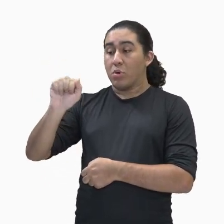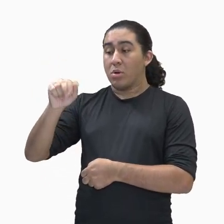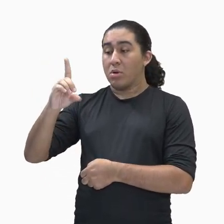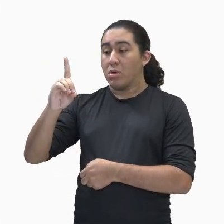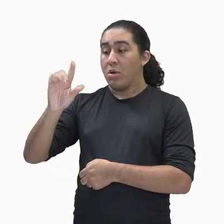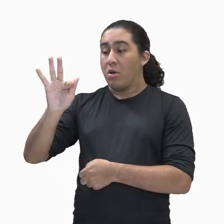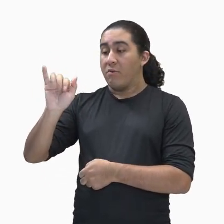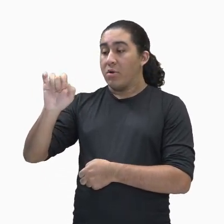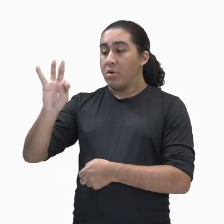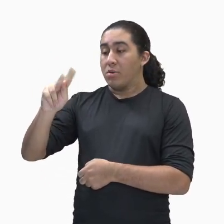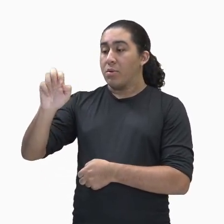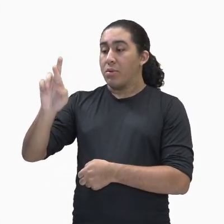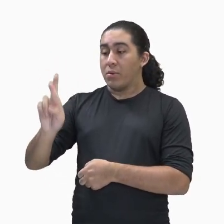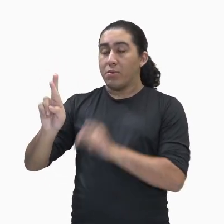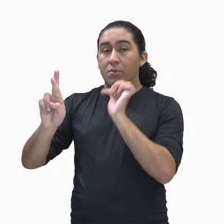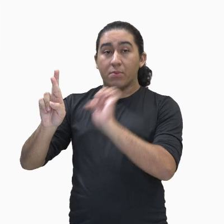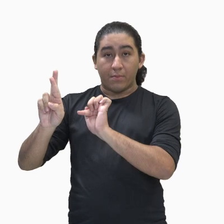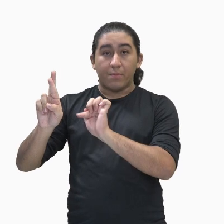grandfather.